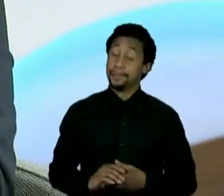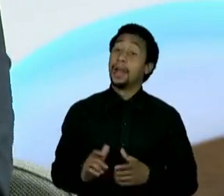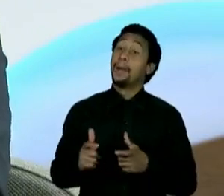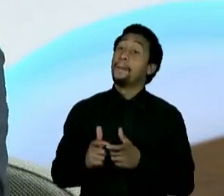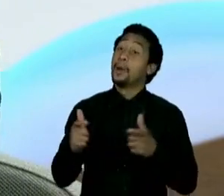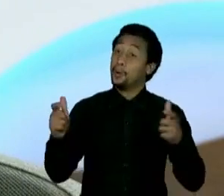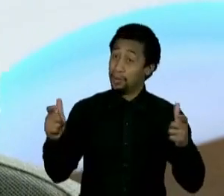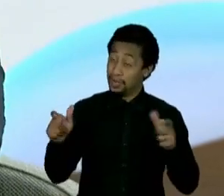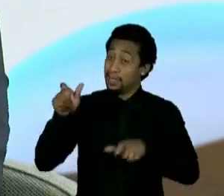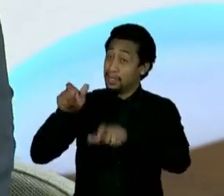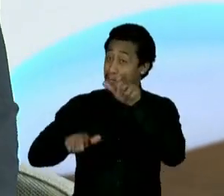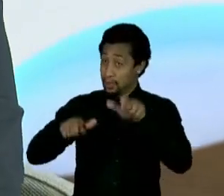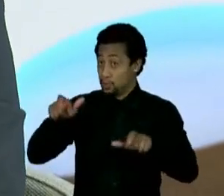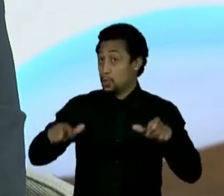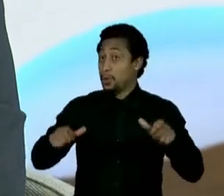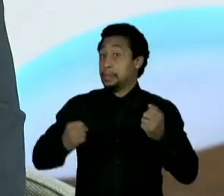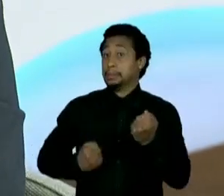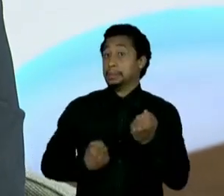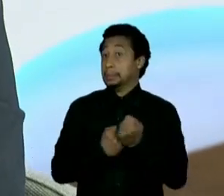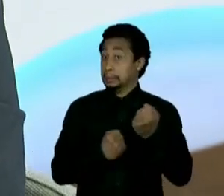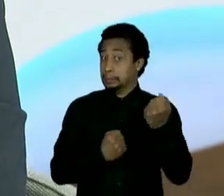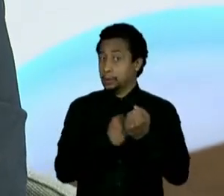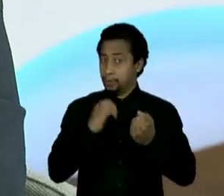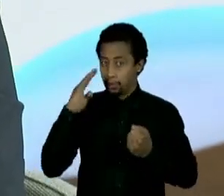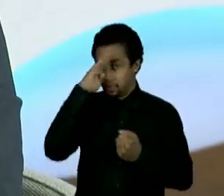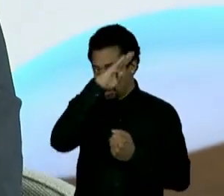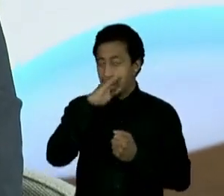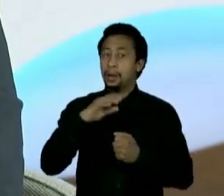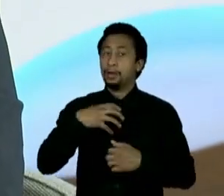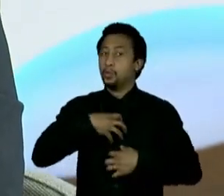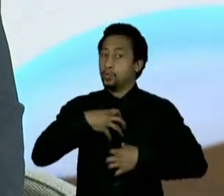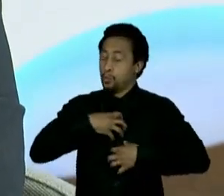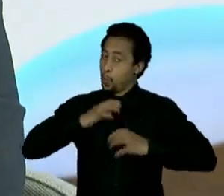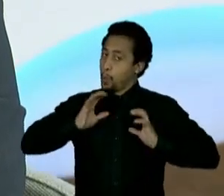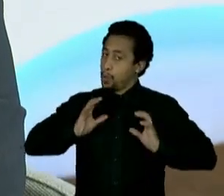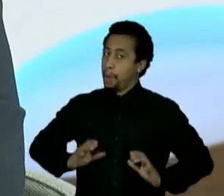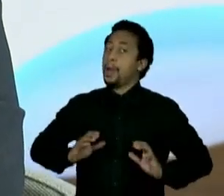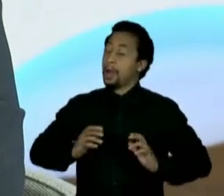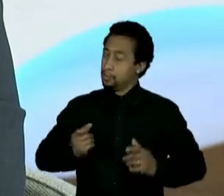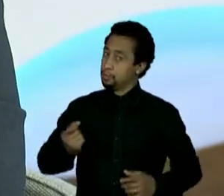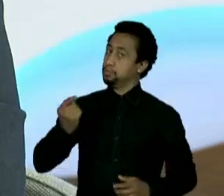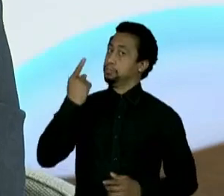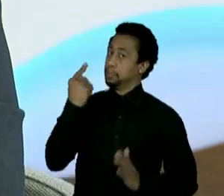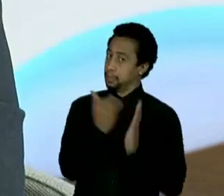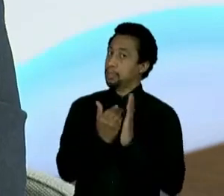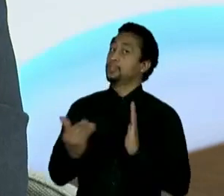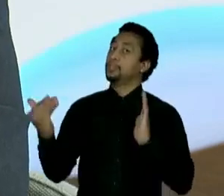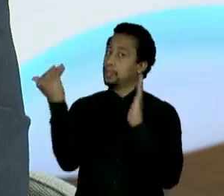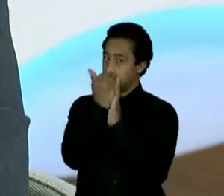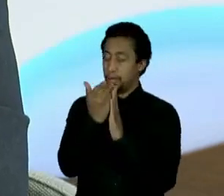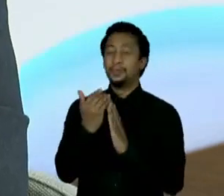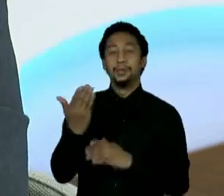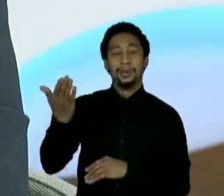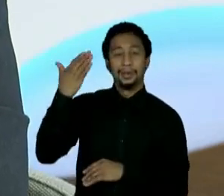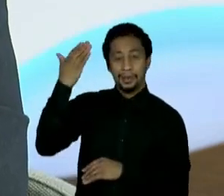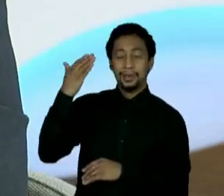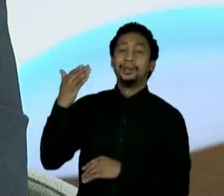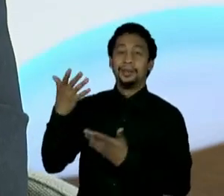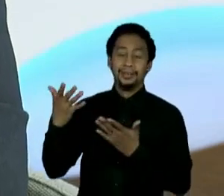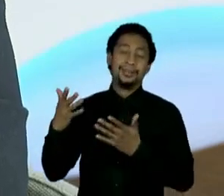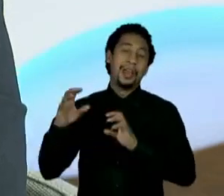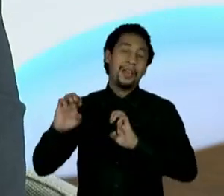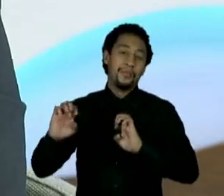exagera não comportamento esse final de semana nós tivemos lá um evento em Paraty que homenageará os 100 anos do Ariano Suassuna nosso